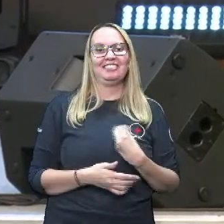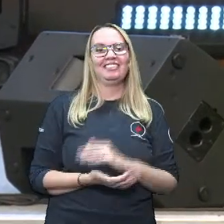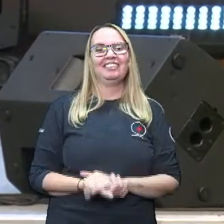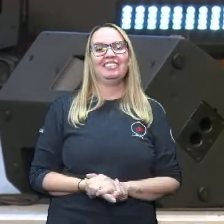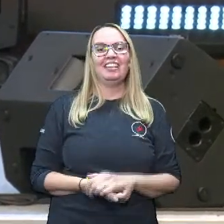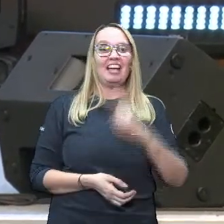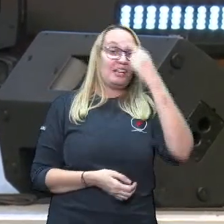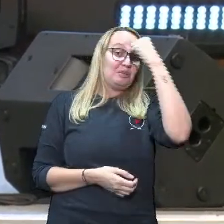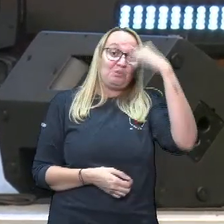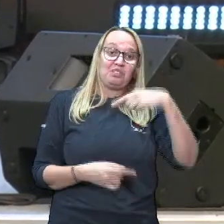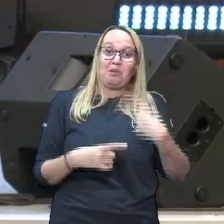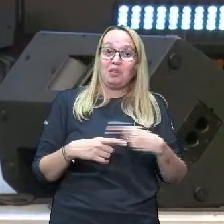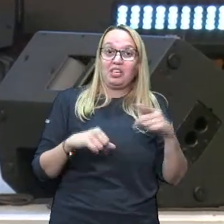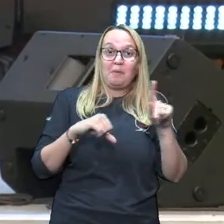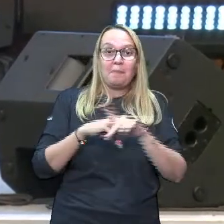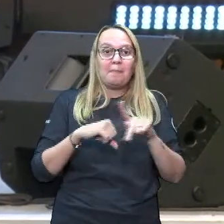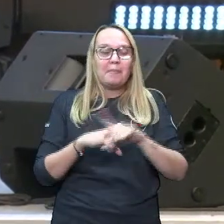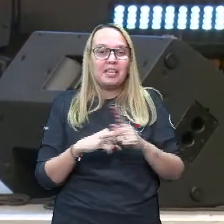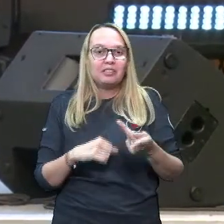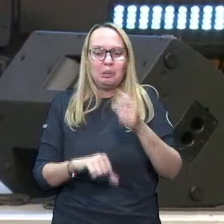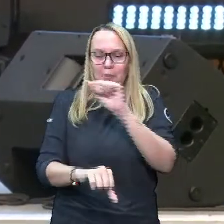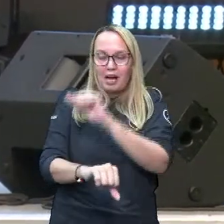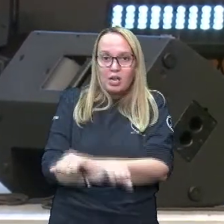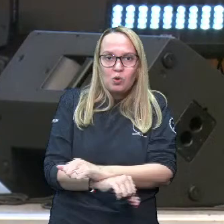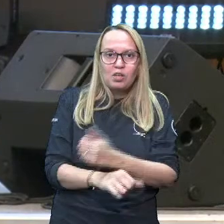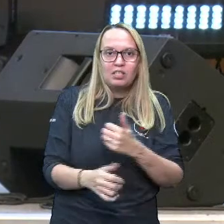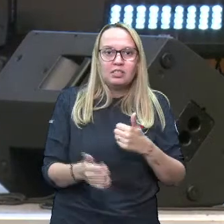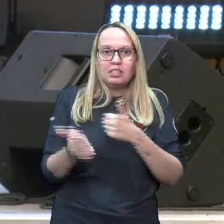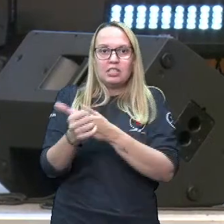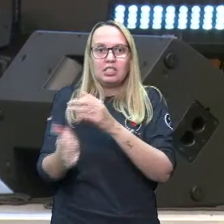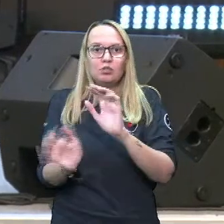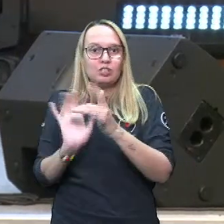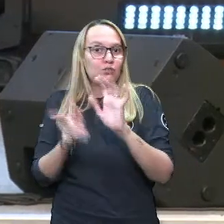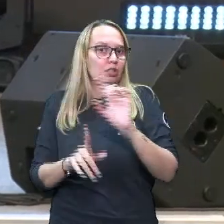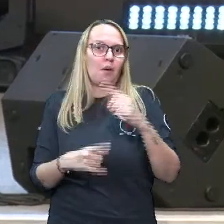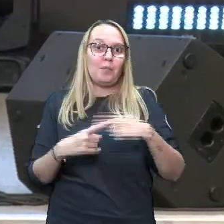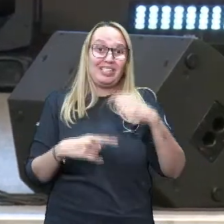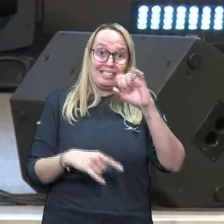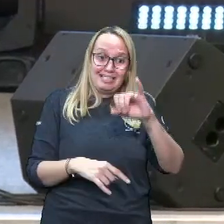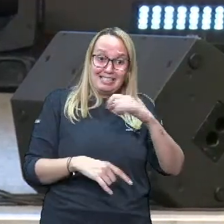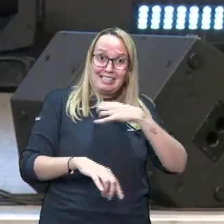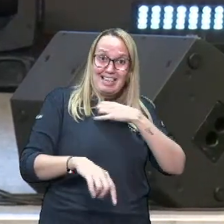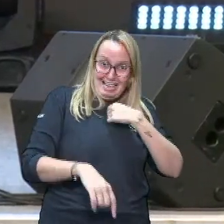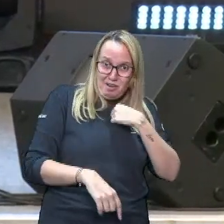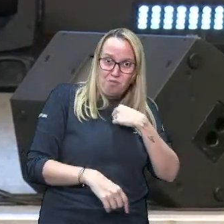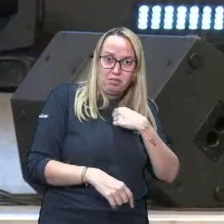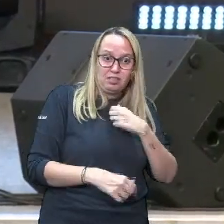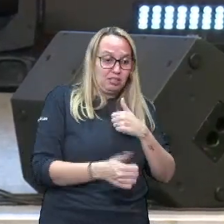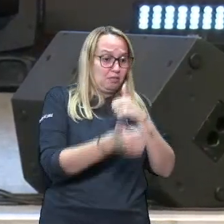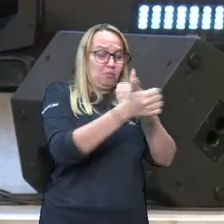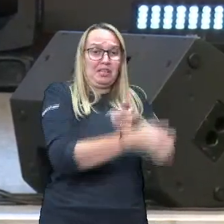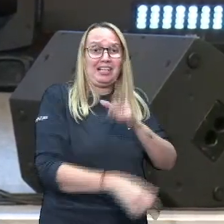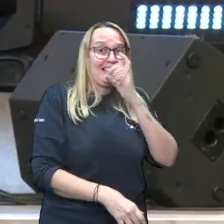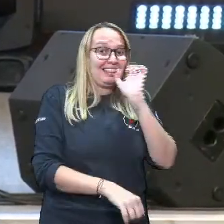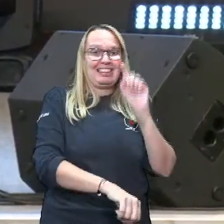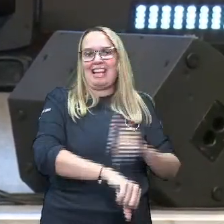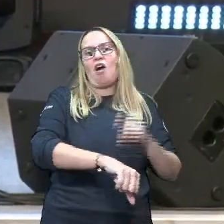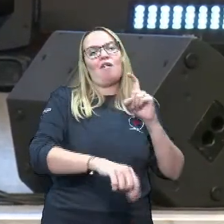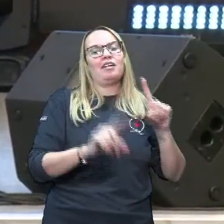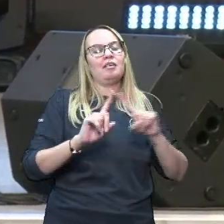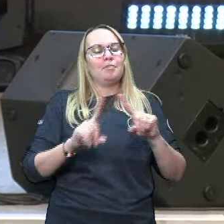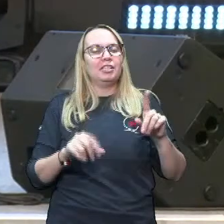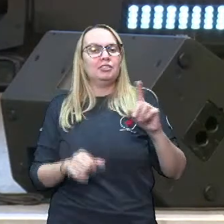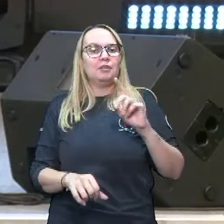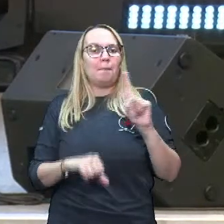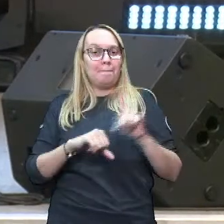eu não sei porque que Pedro parou, não seguiu a Jesus naquele instante, porque se fosse eu, seguiria ele correndo, mas Pedro insistiu em voltar para uma vida antiga,